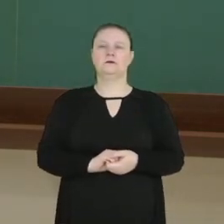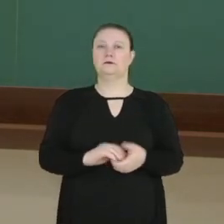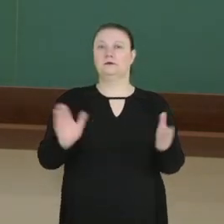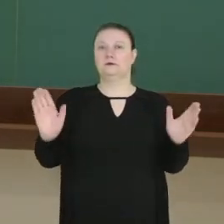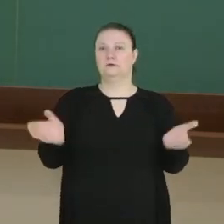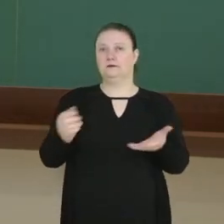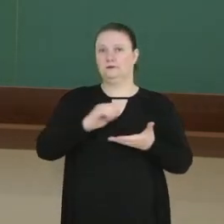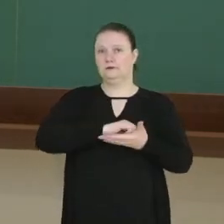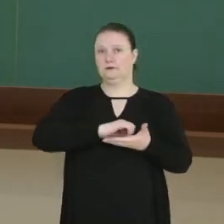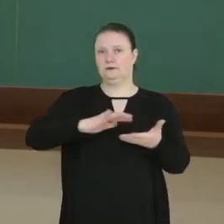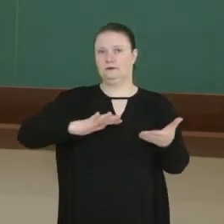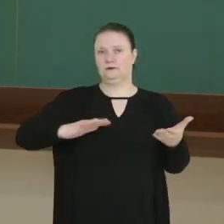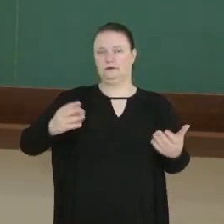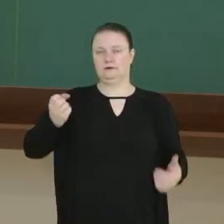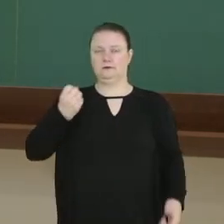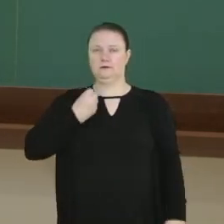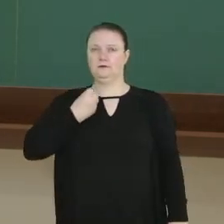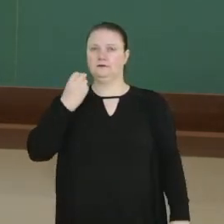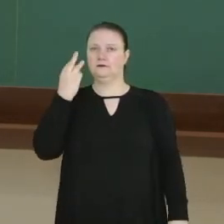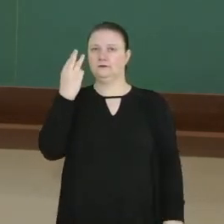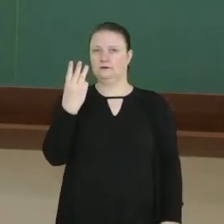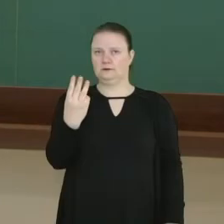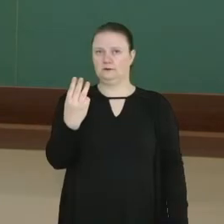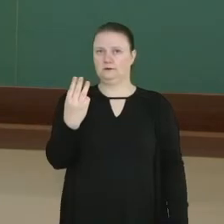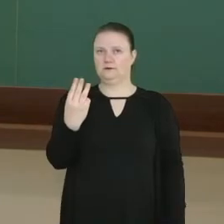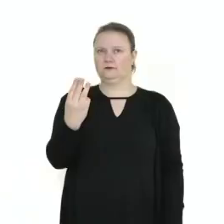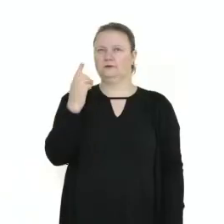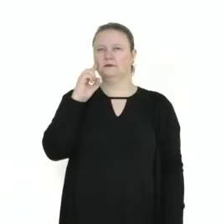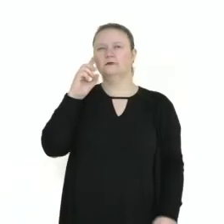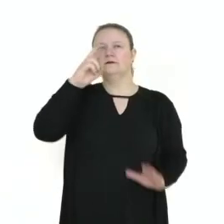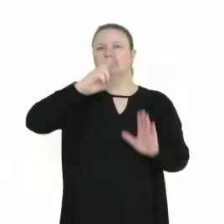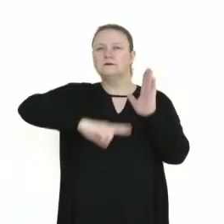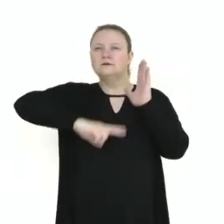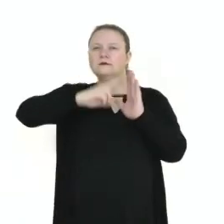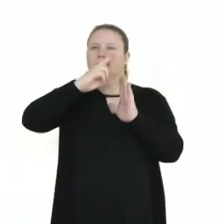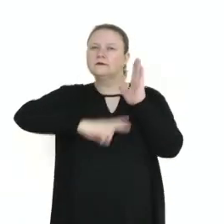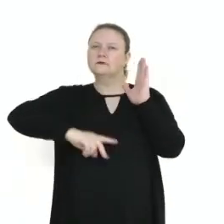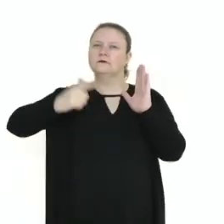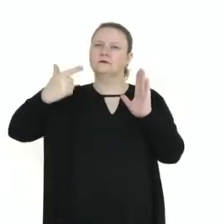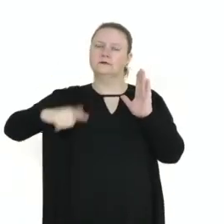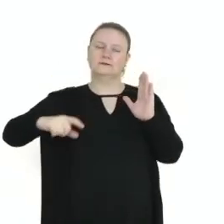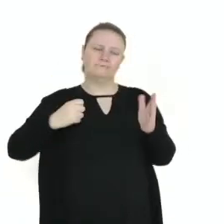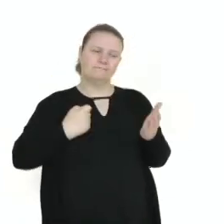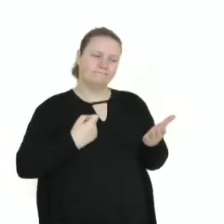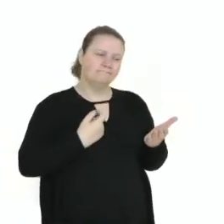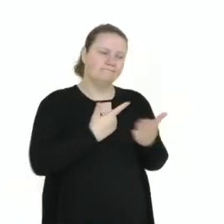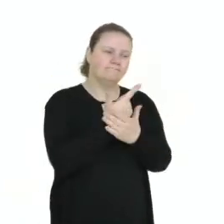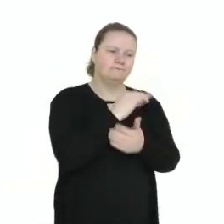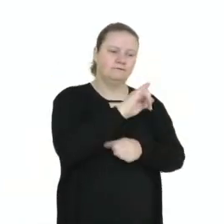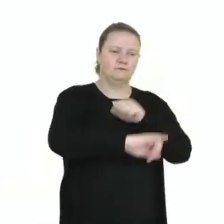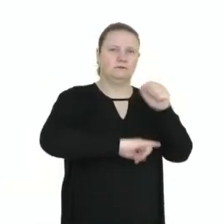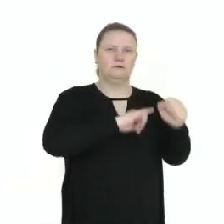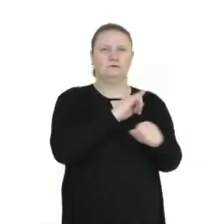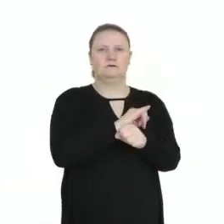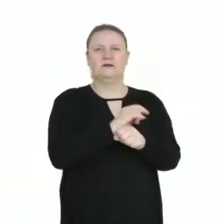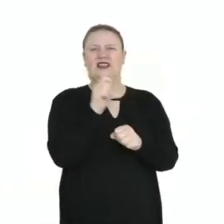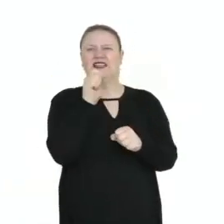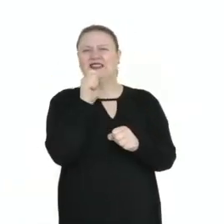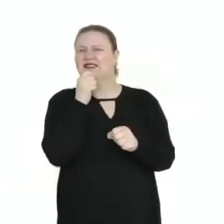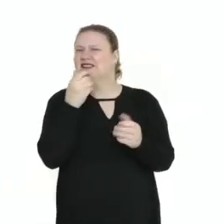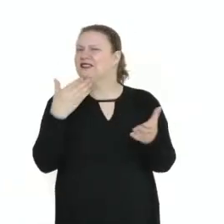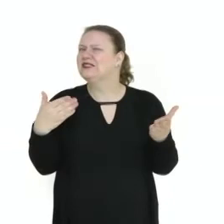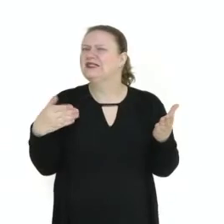Bom, atividade de número 3. Então, observe aqui. Releia. Eu fiz uma compra pela internet e ainda não chegou. O